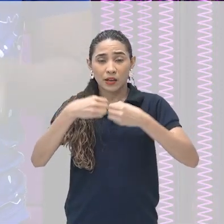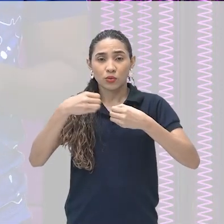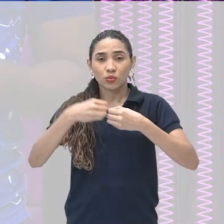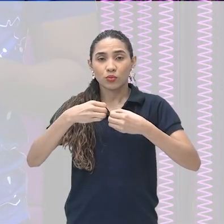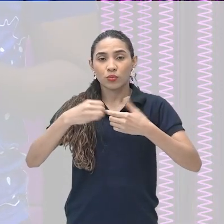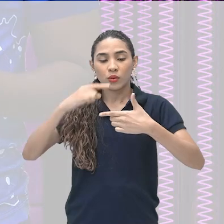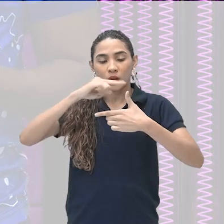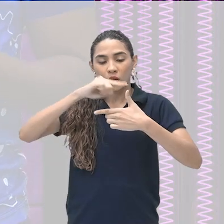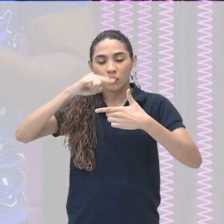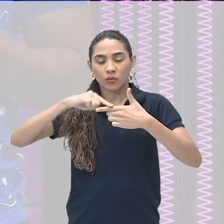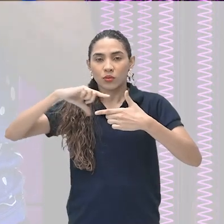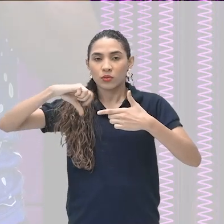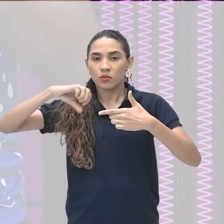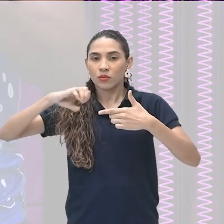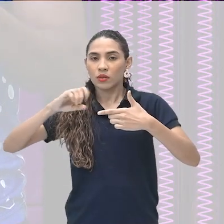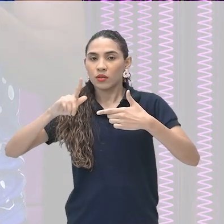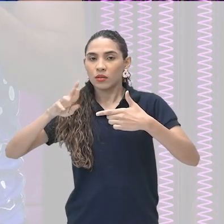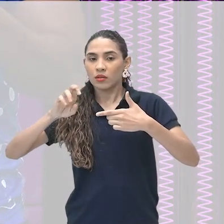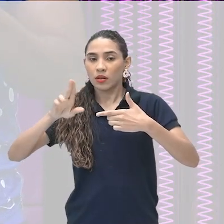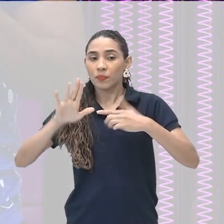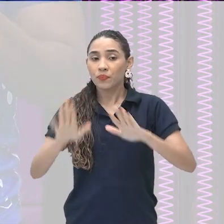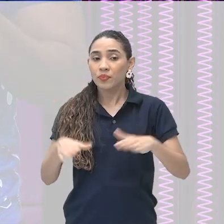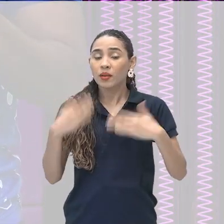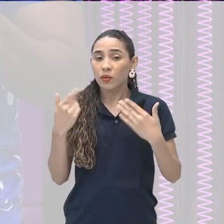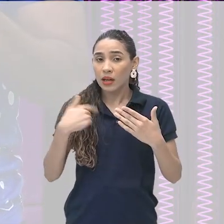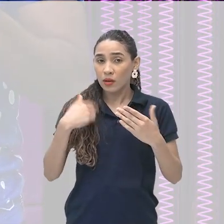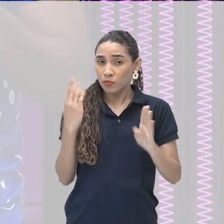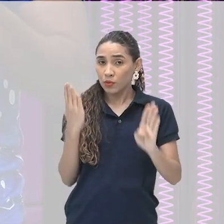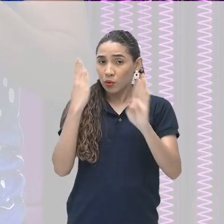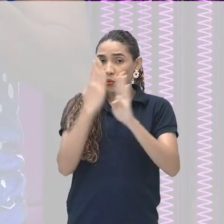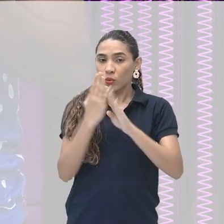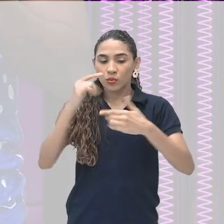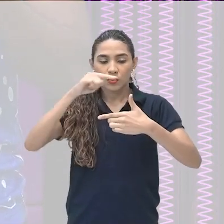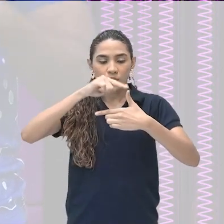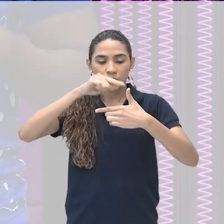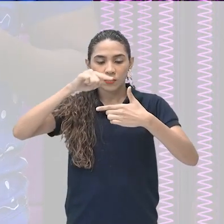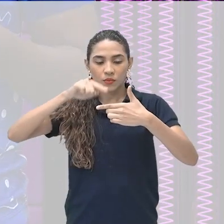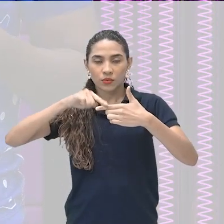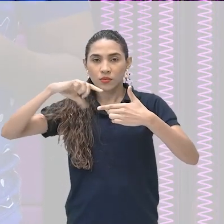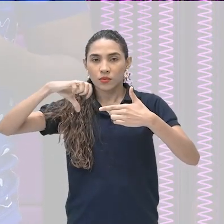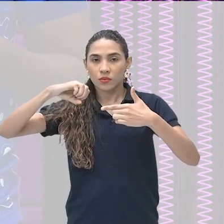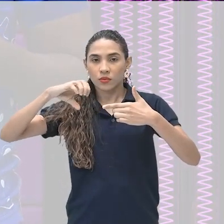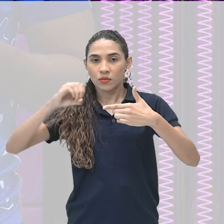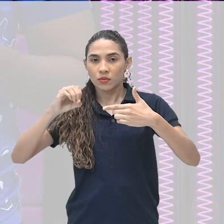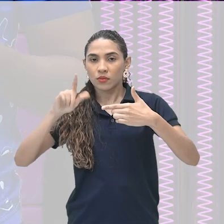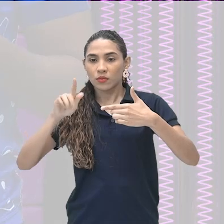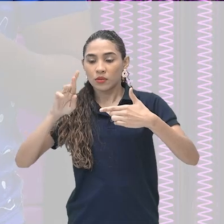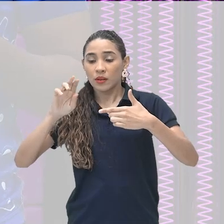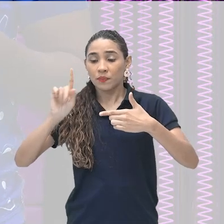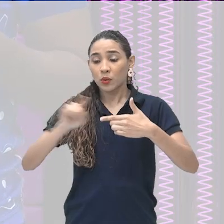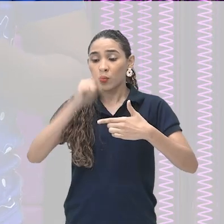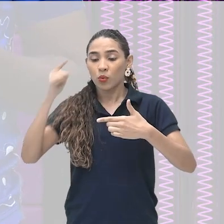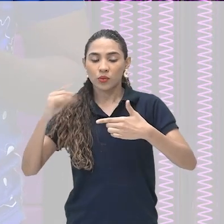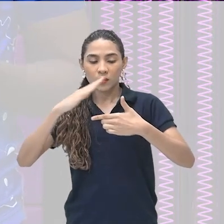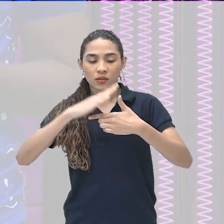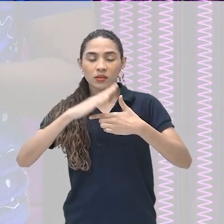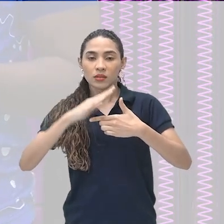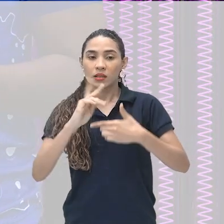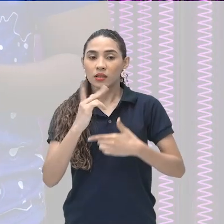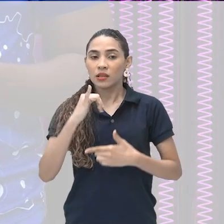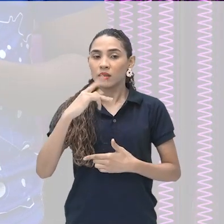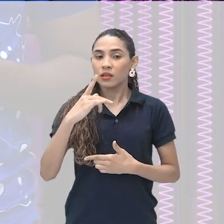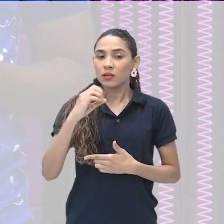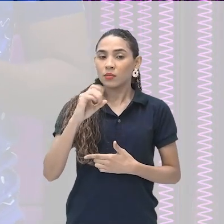tenho um triângulo retângulo, eu identifico o ângulo de 90 graus, a hipotenusa está do outro lado, então ela sempre vai